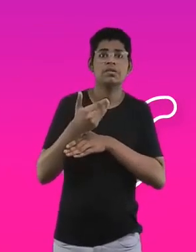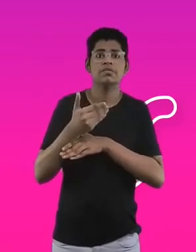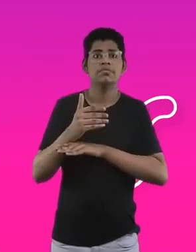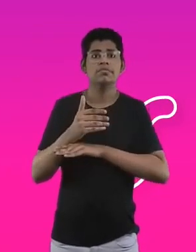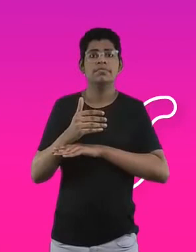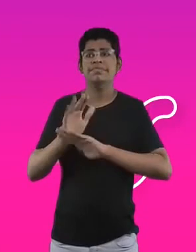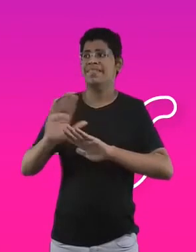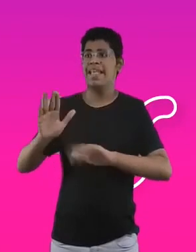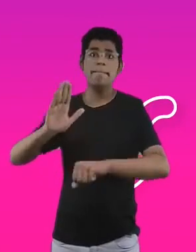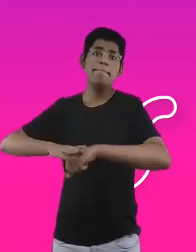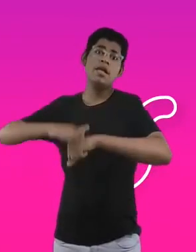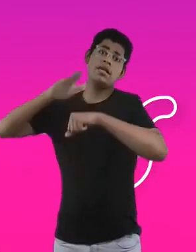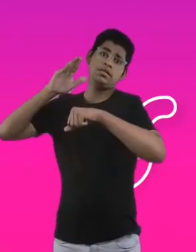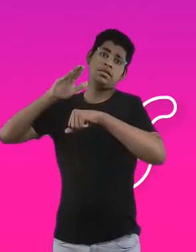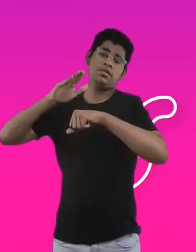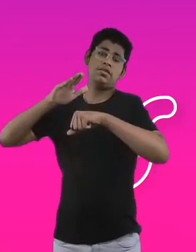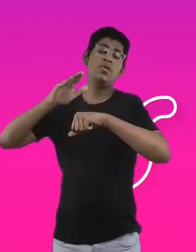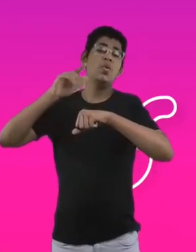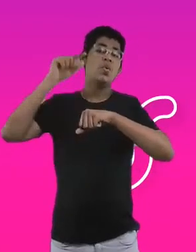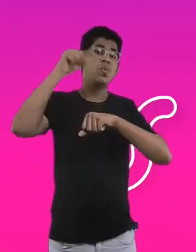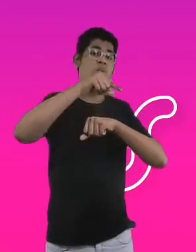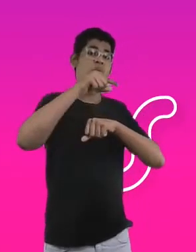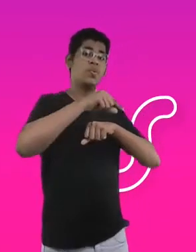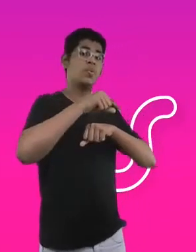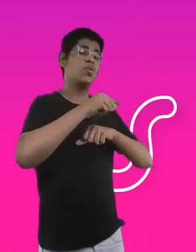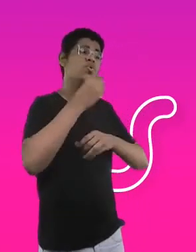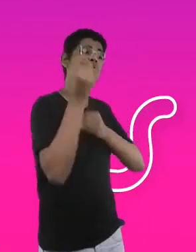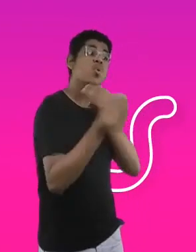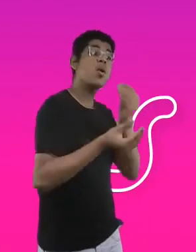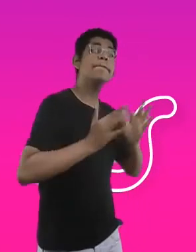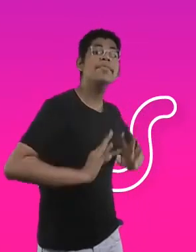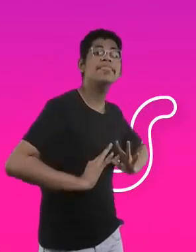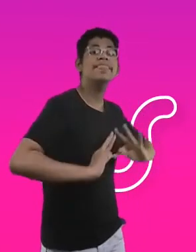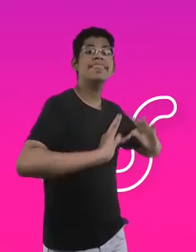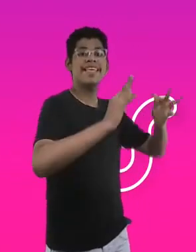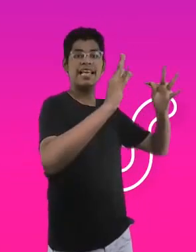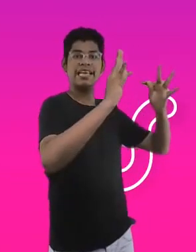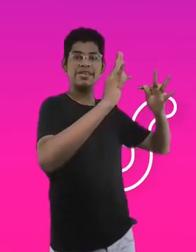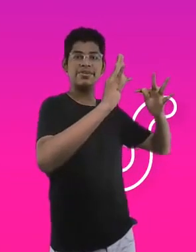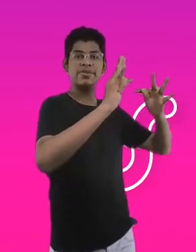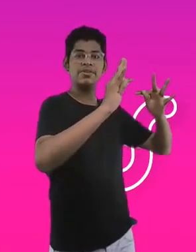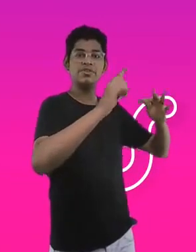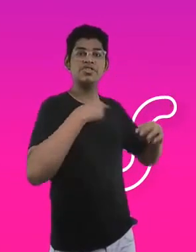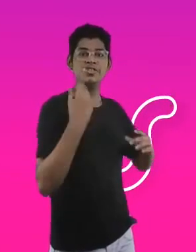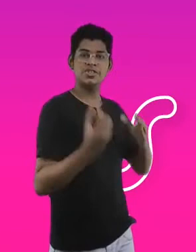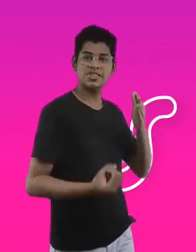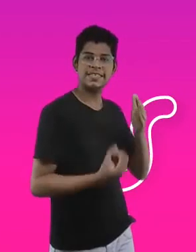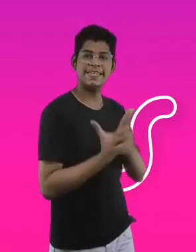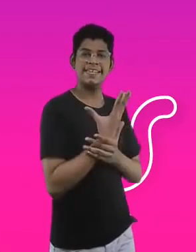mais em como essa tecnologia e as tecnologias mais que nós podemos criar